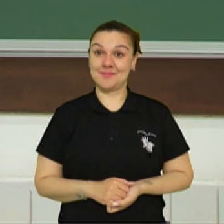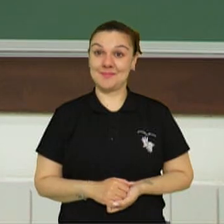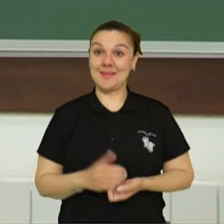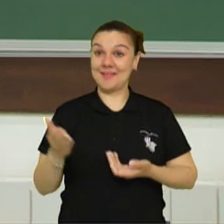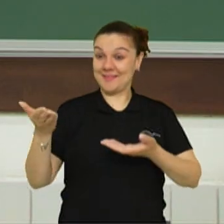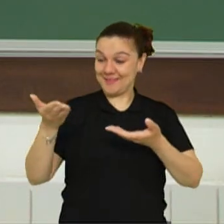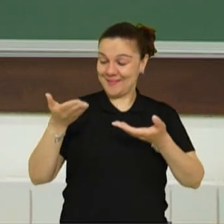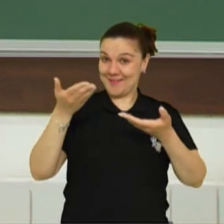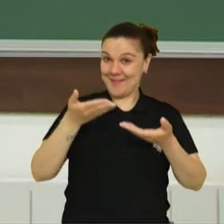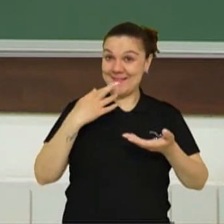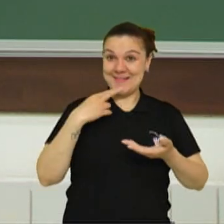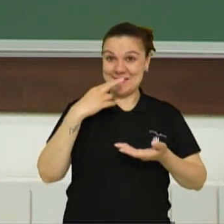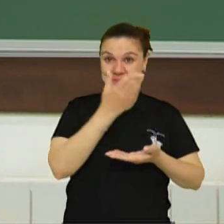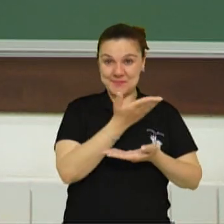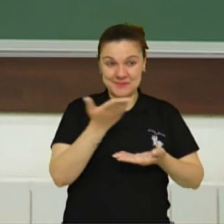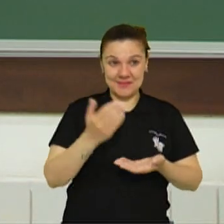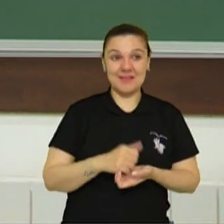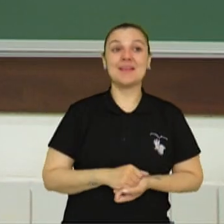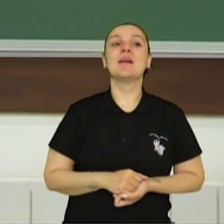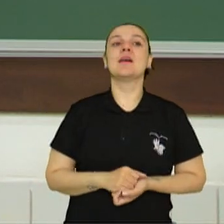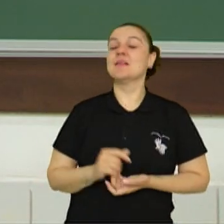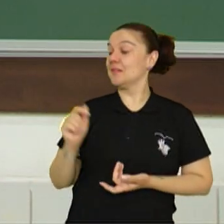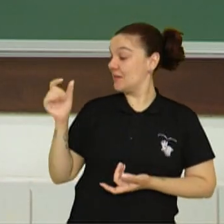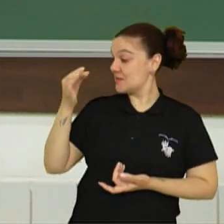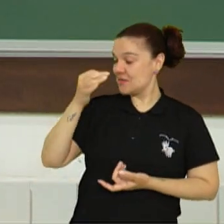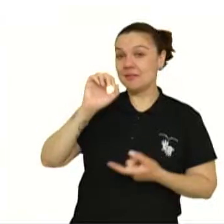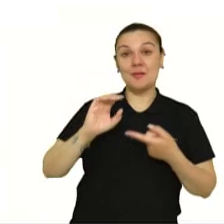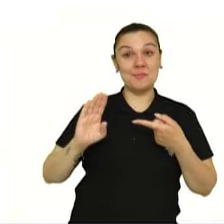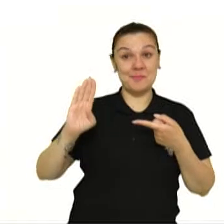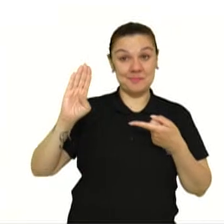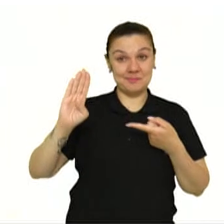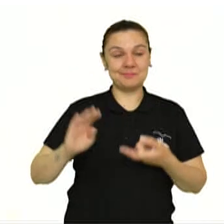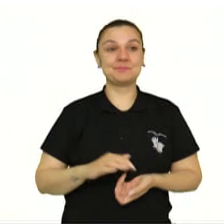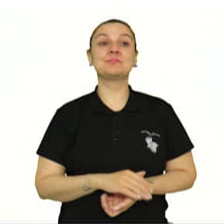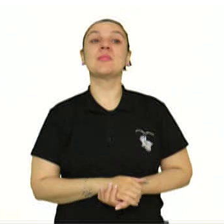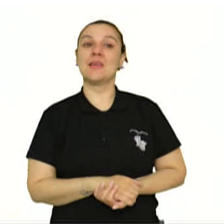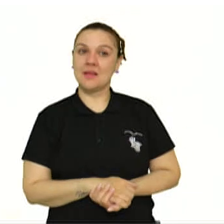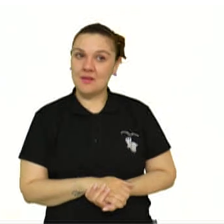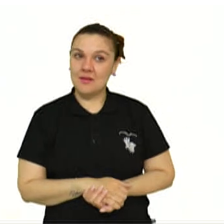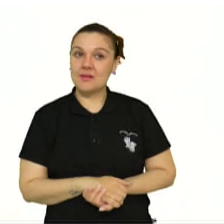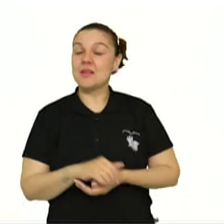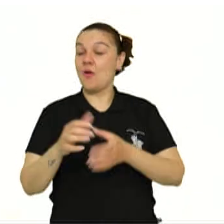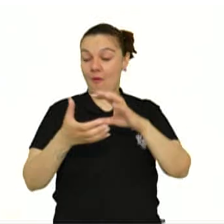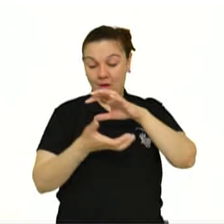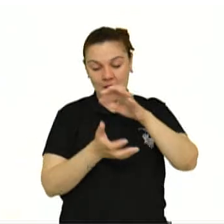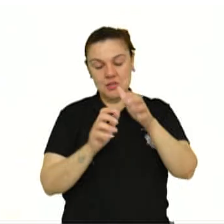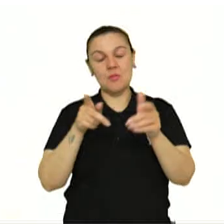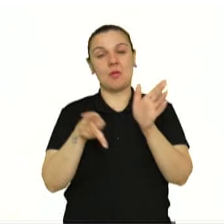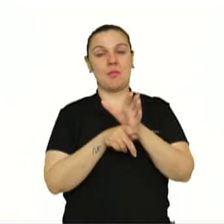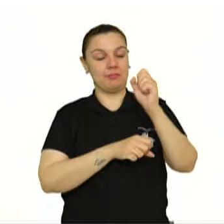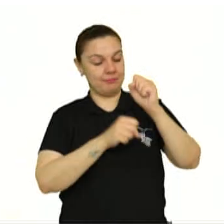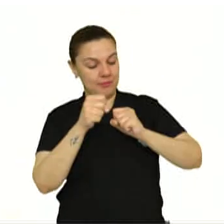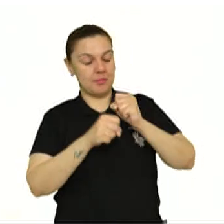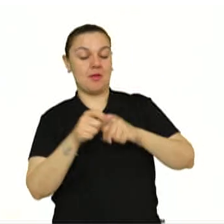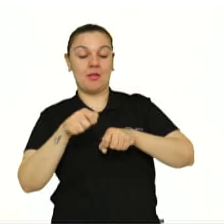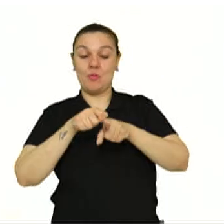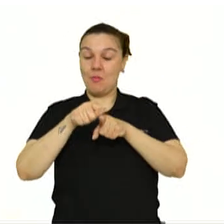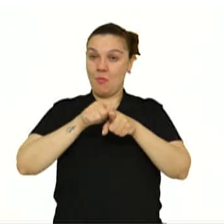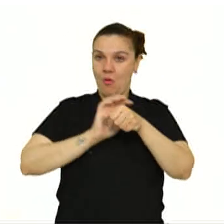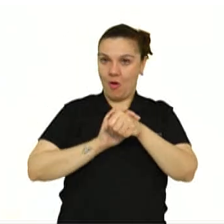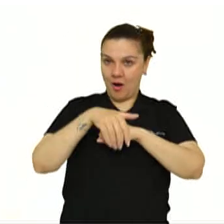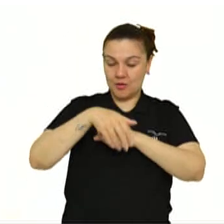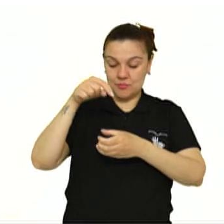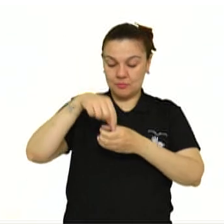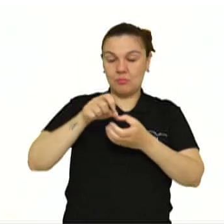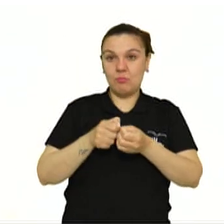Trazendo a resposta agora para vocês. A resposta correta é a letra B. As bolas são fabricadas com borracha e uma partícula de